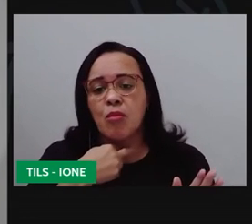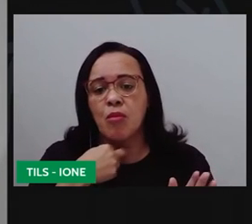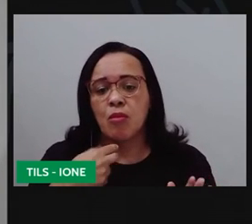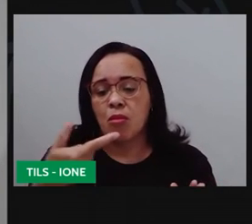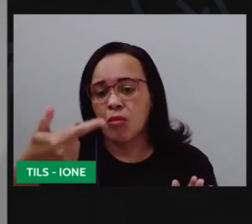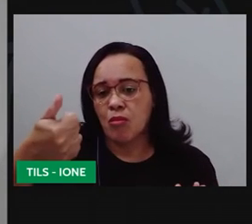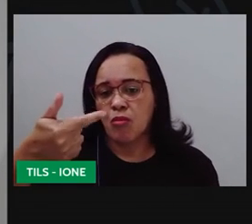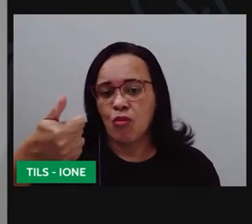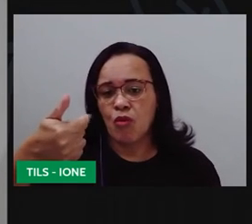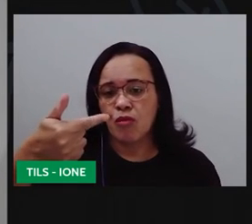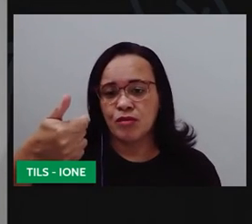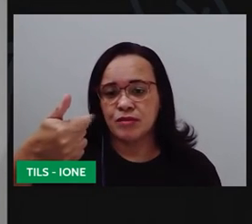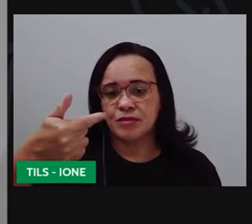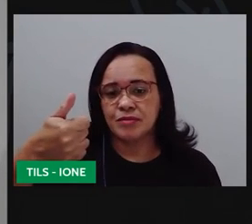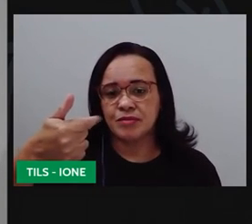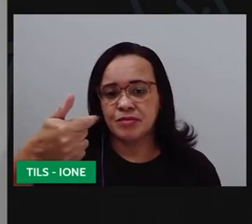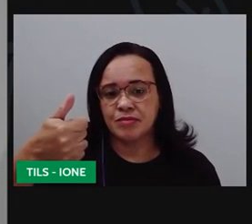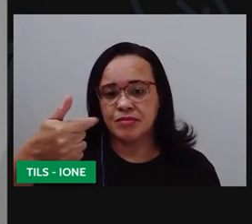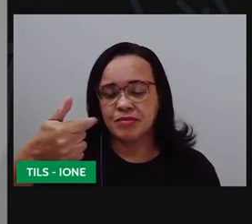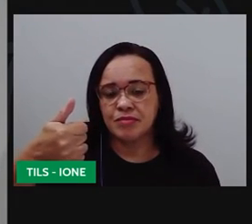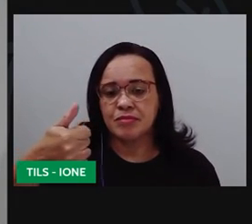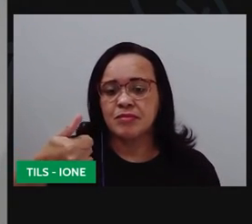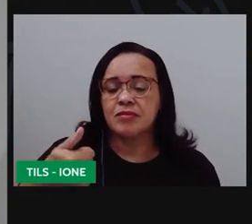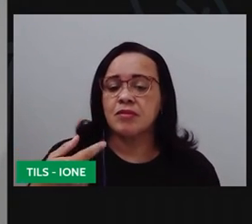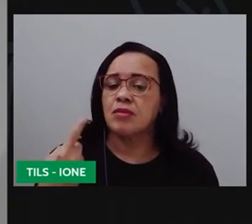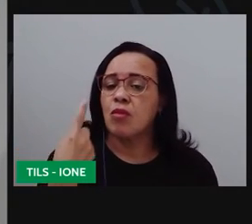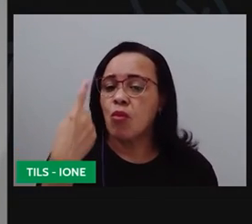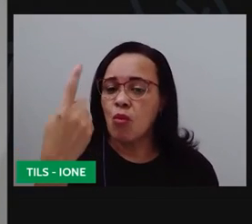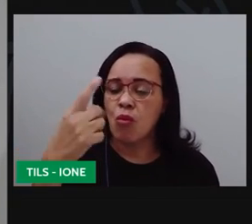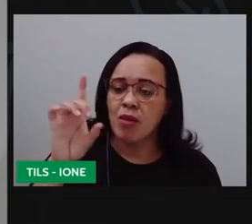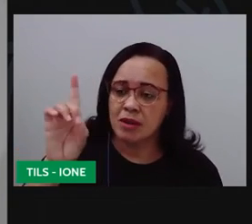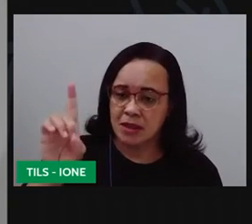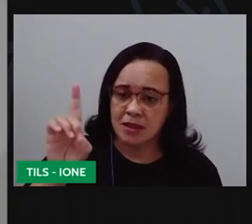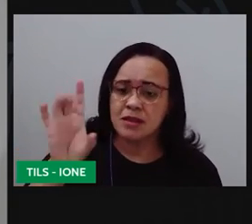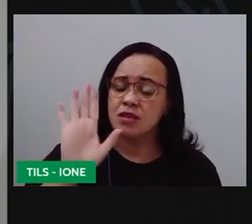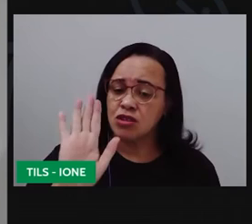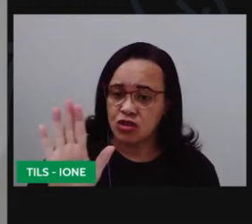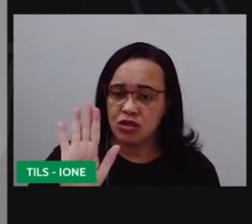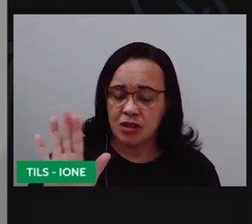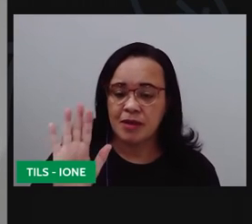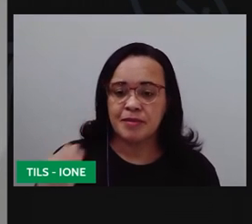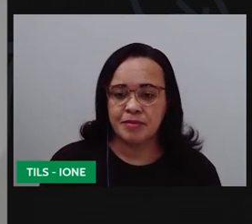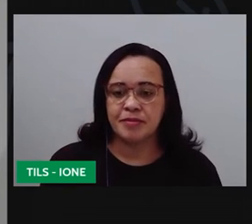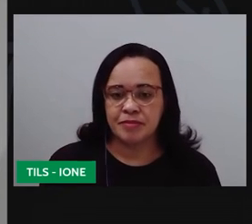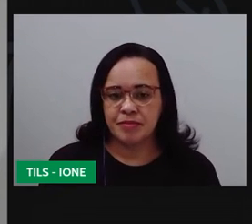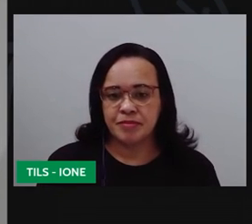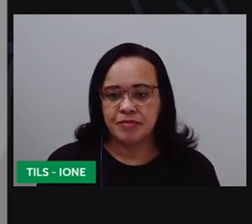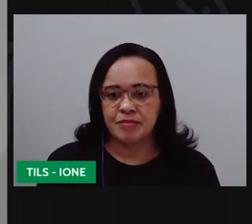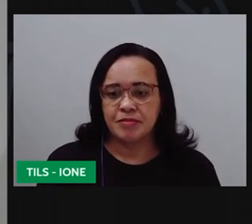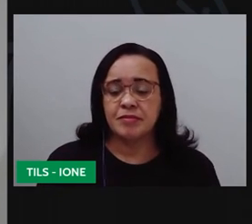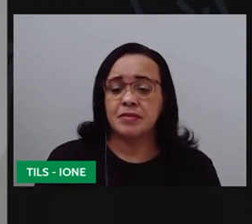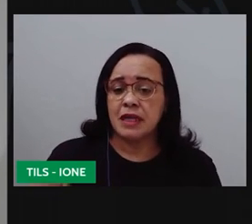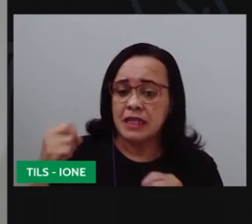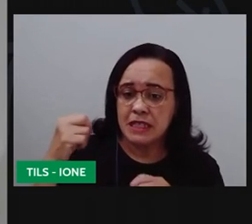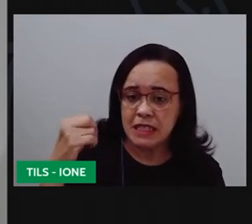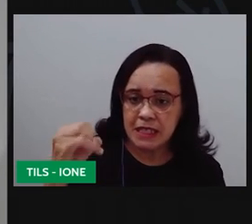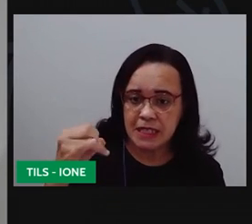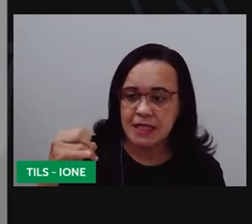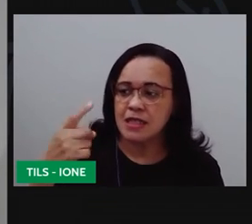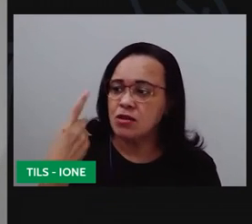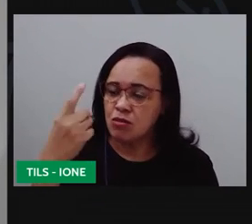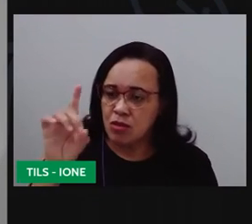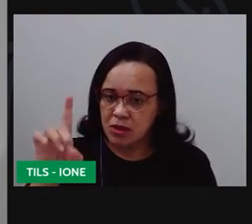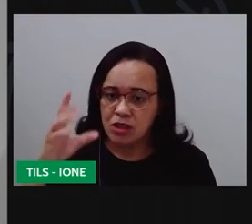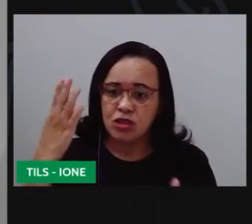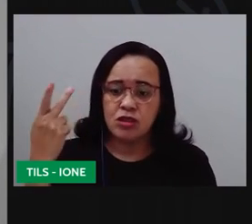unidades aqui porque 12 eu tenho já um o que uma bebé Zena eu tenho uma dezena vou estar na casinha errada não é isso